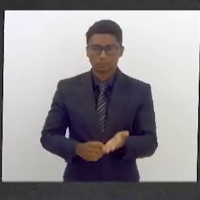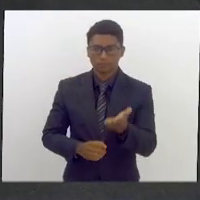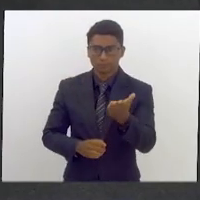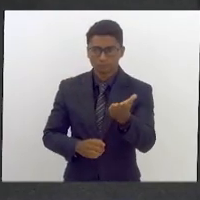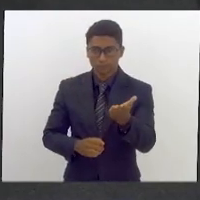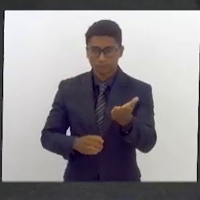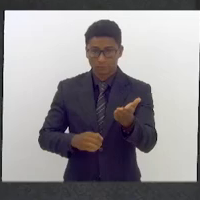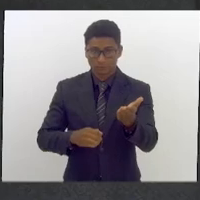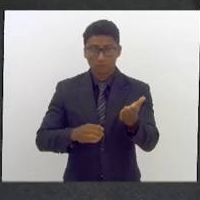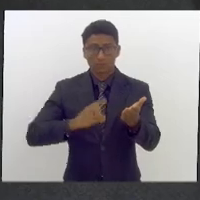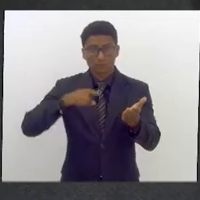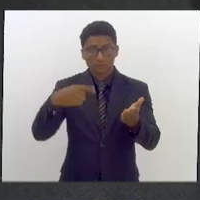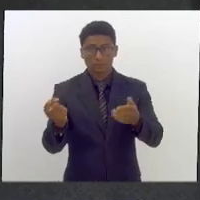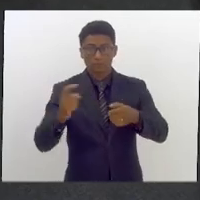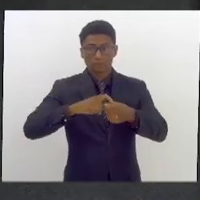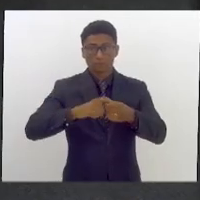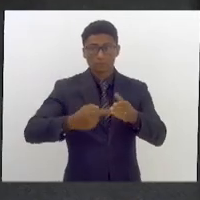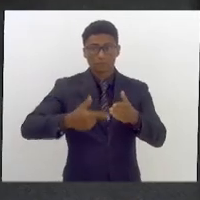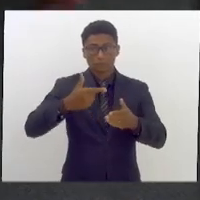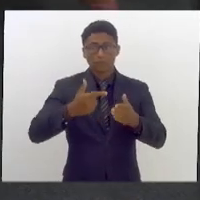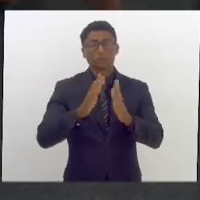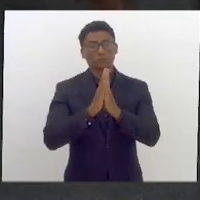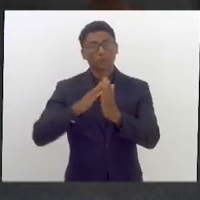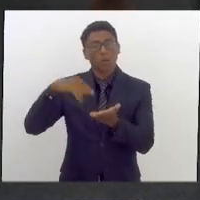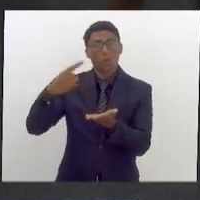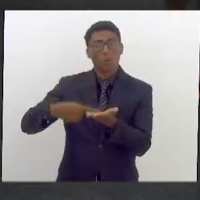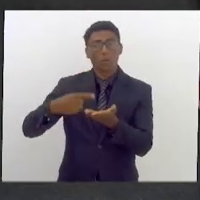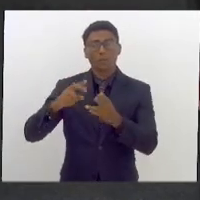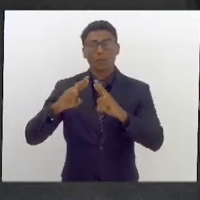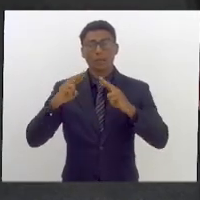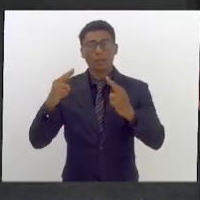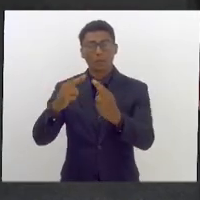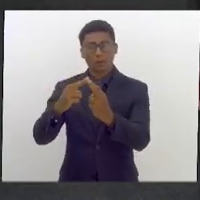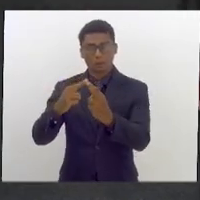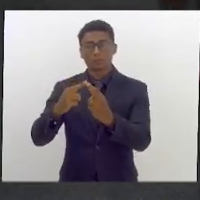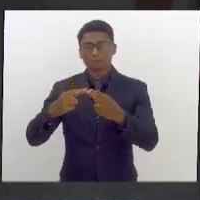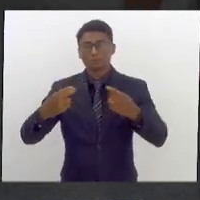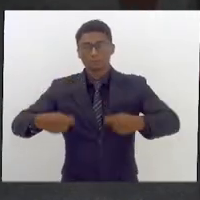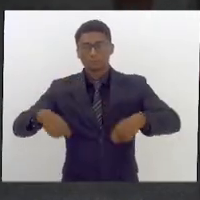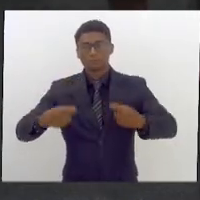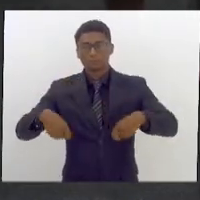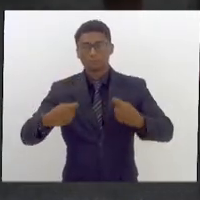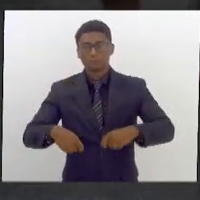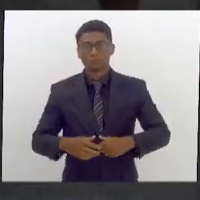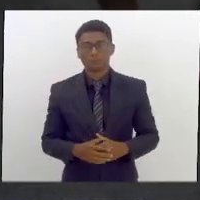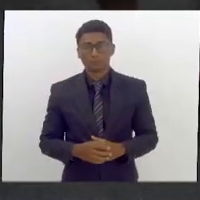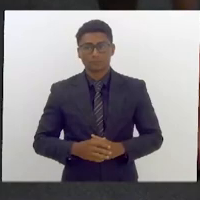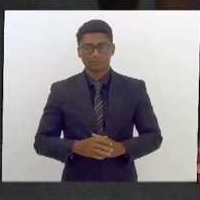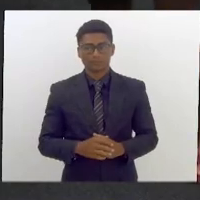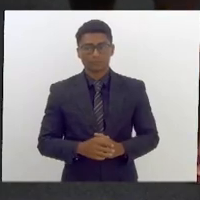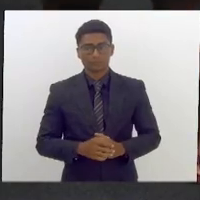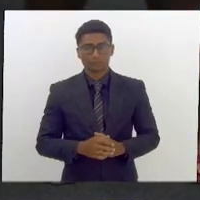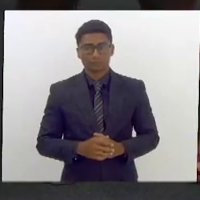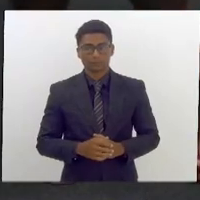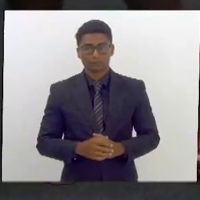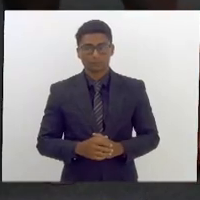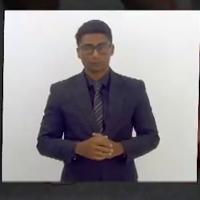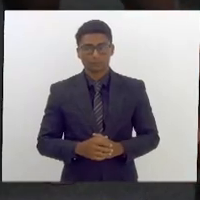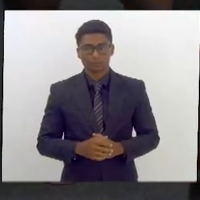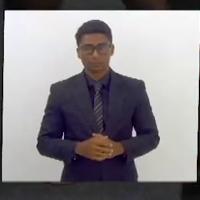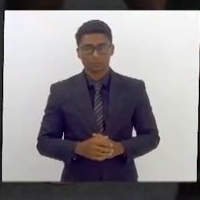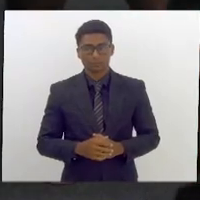de voltar em segunda, uma audiência pública. Dito isso, senhor presidente,